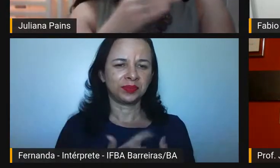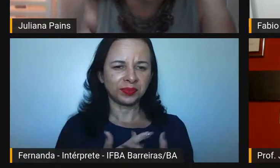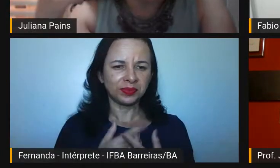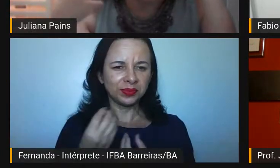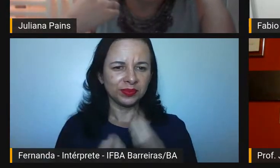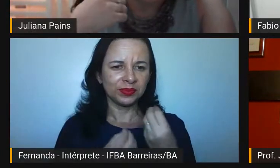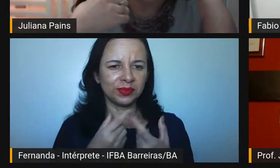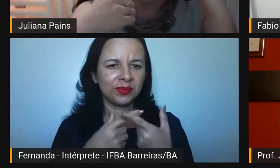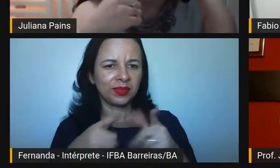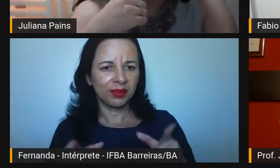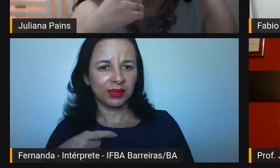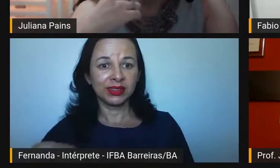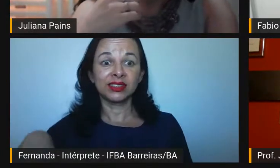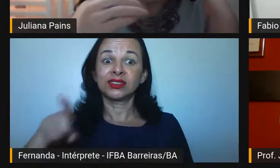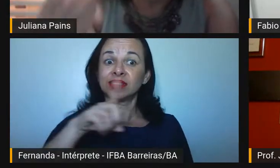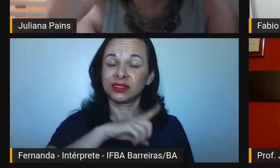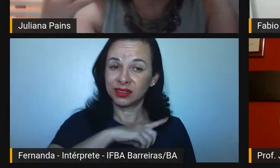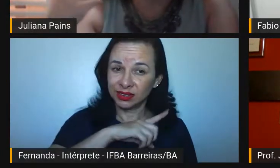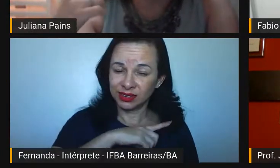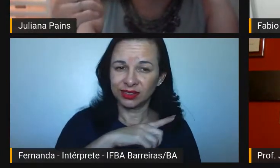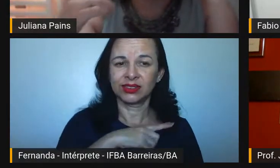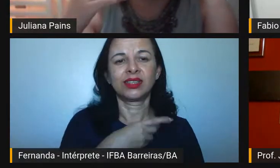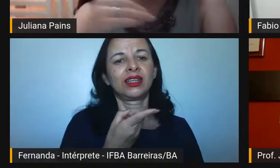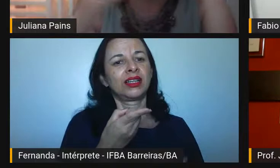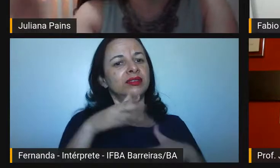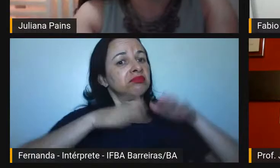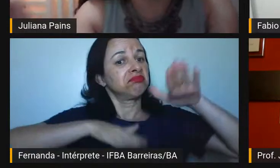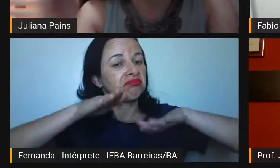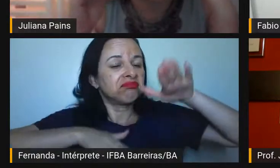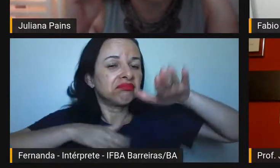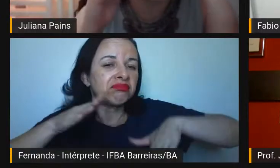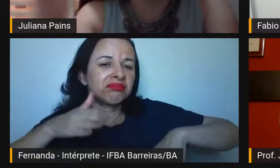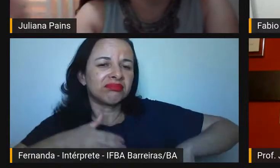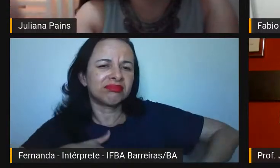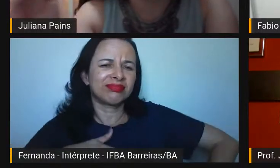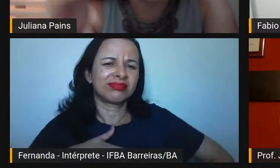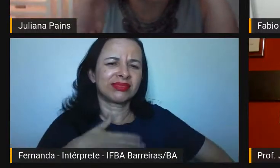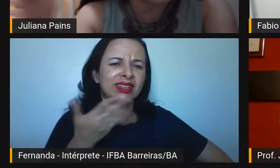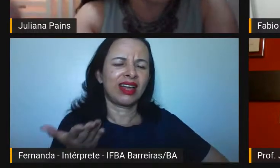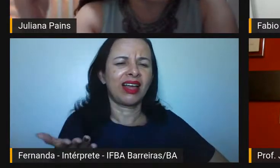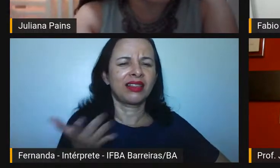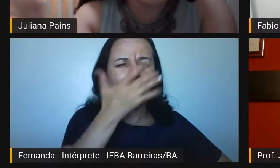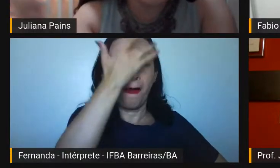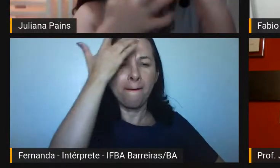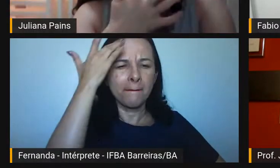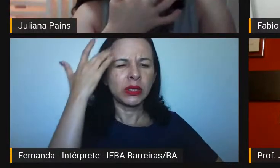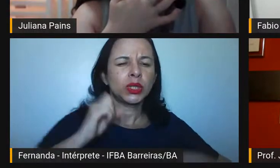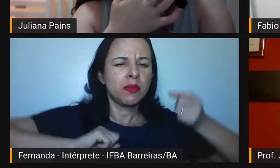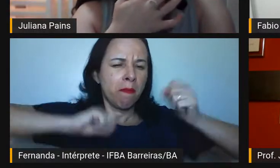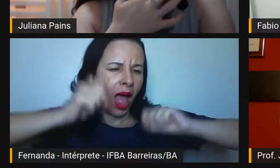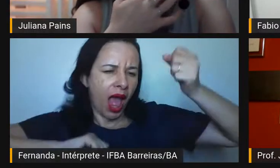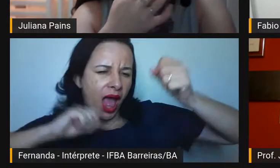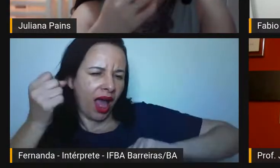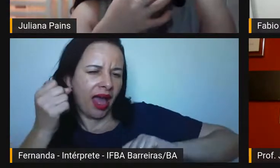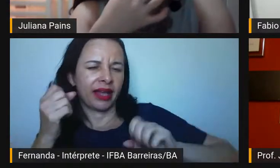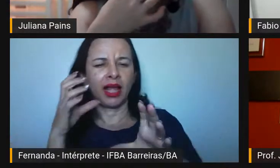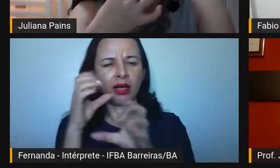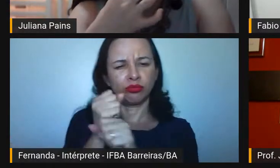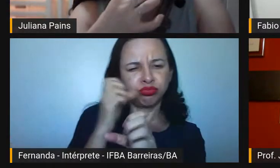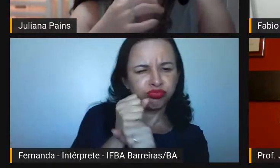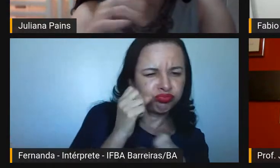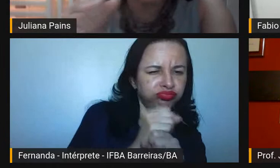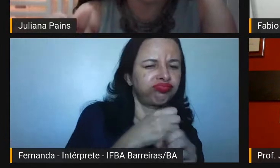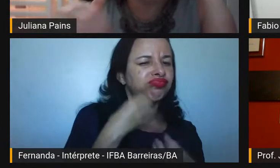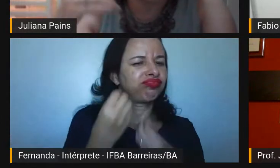a gente quer da engenharia muitas vezes não só fala assim o pessoal de exatas das máquinas né galera entrando engenharia achando que vai trabalhar com máquinas